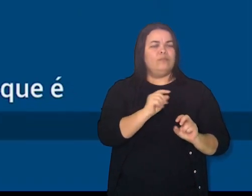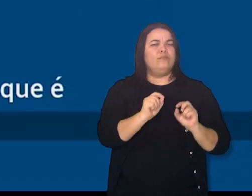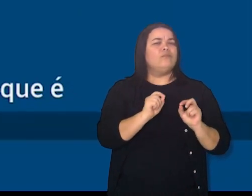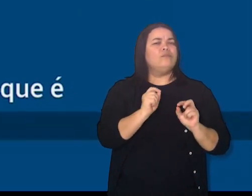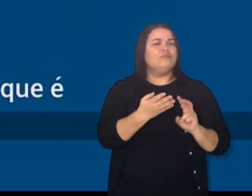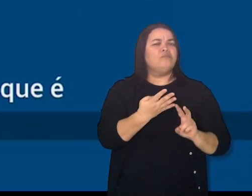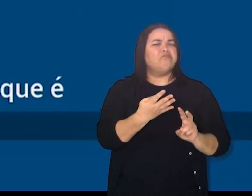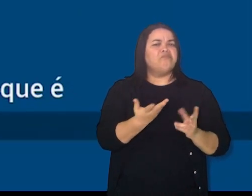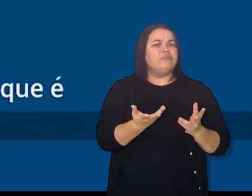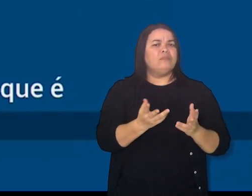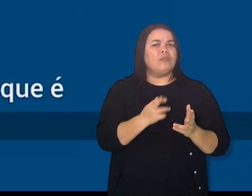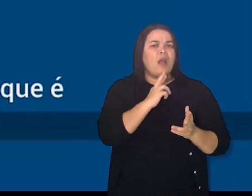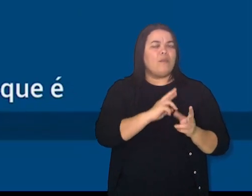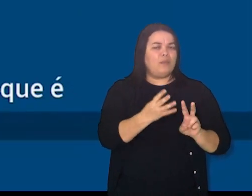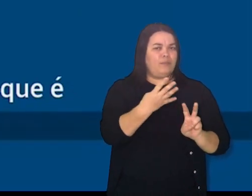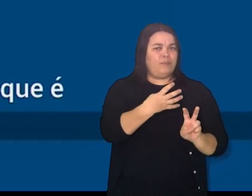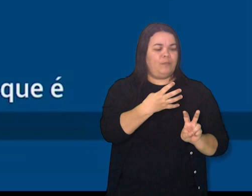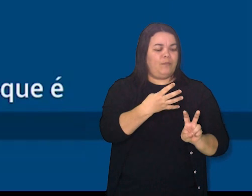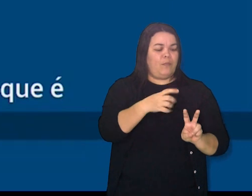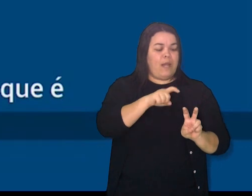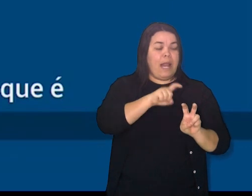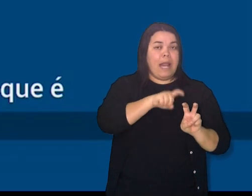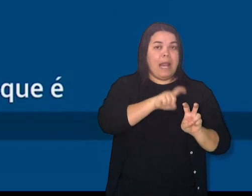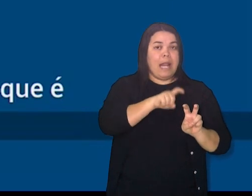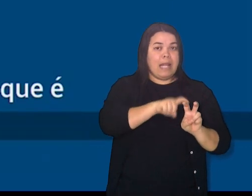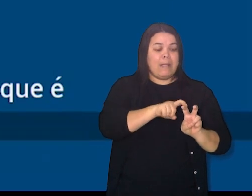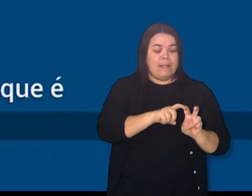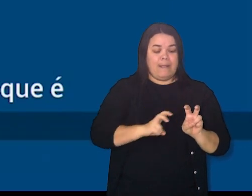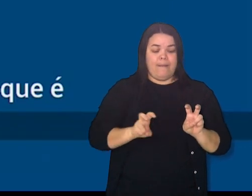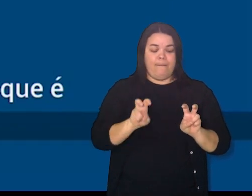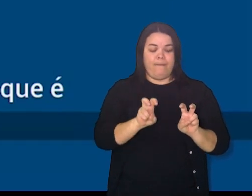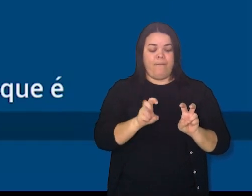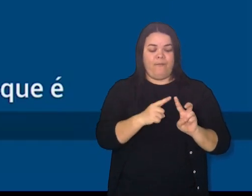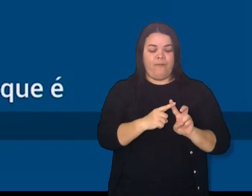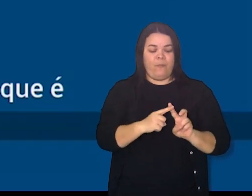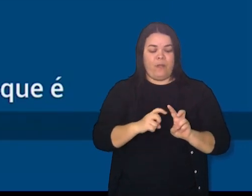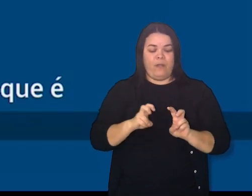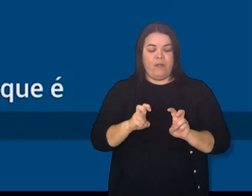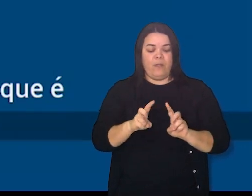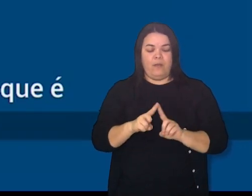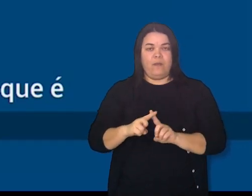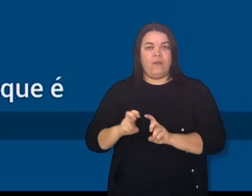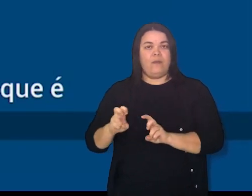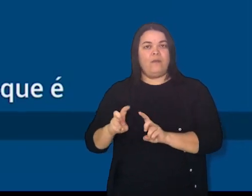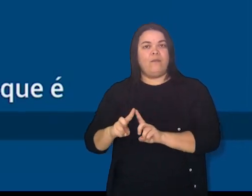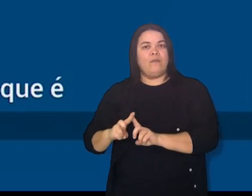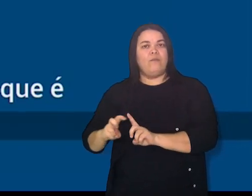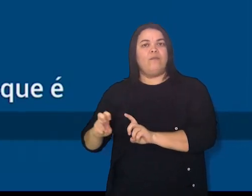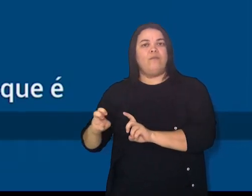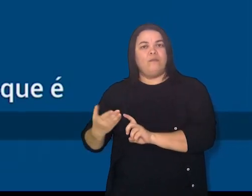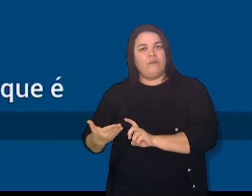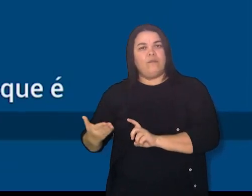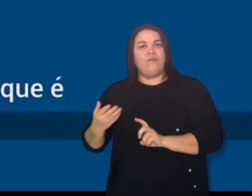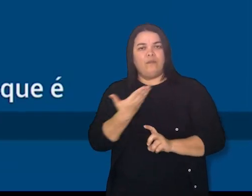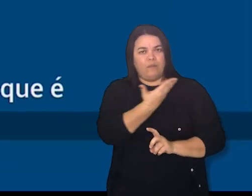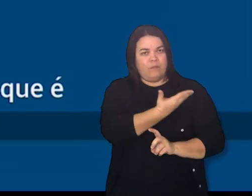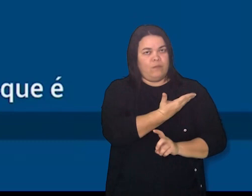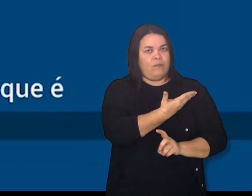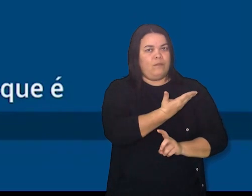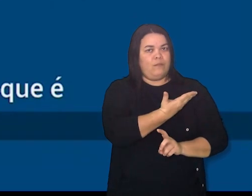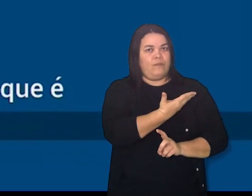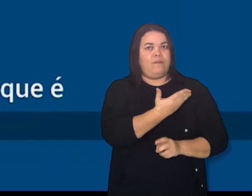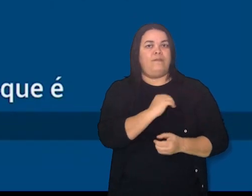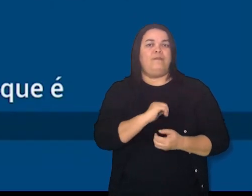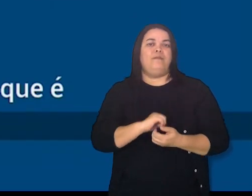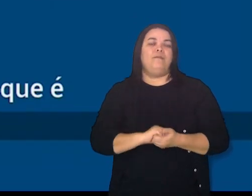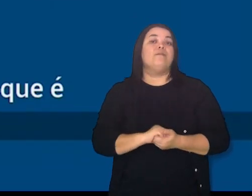Tá? Então, eu vou pegar o 5 e multiplicar por ele mesmo 4 vezes. Então, eu tenho